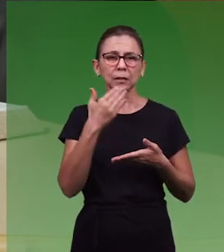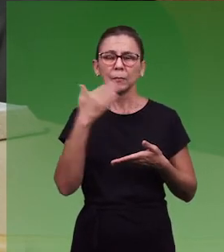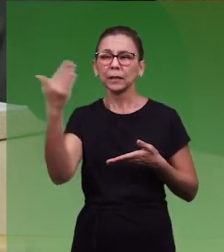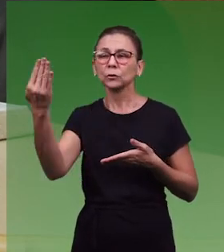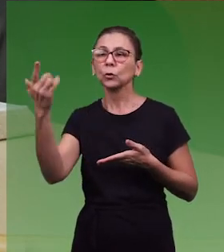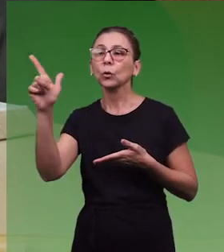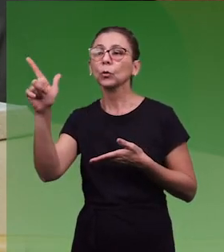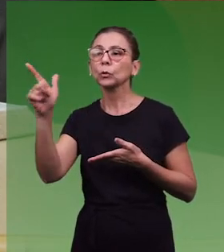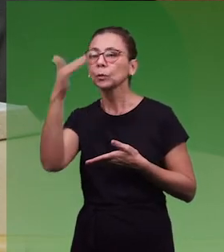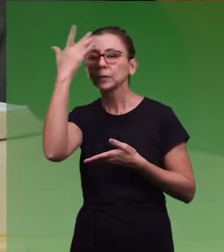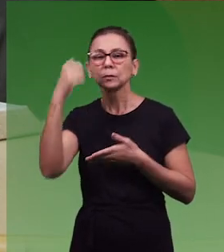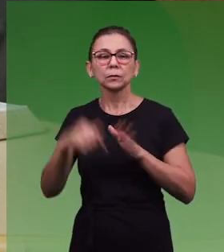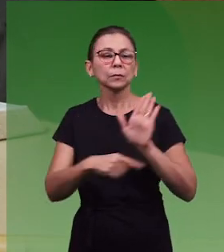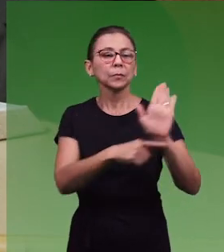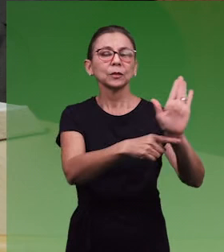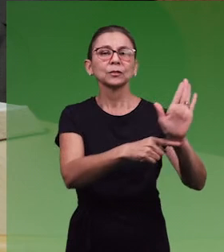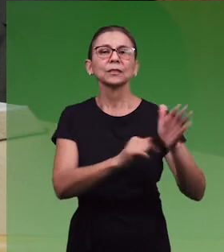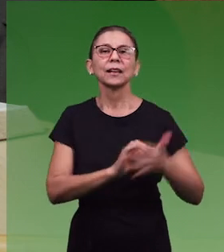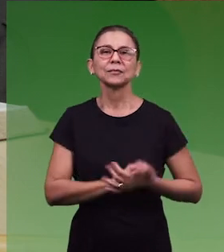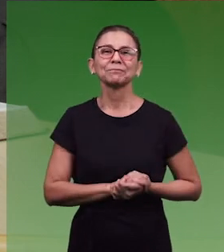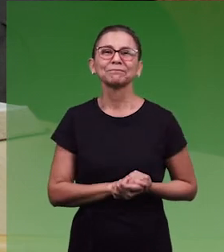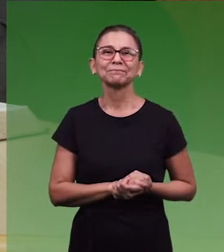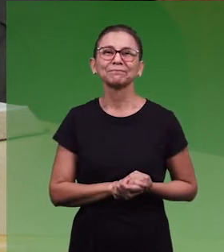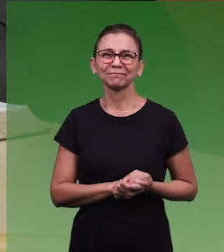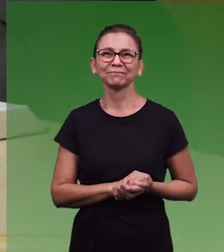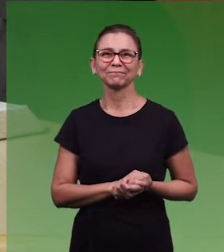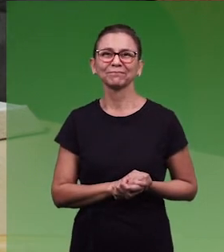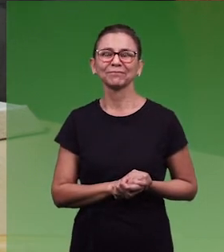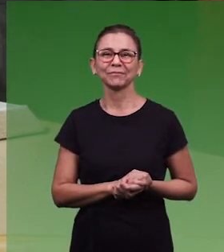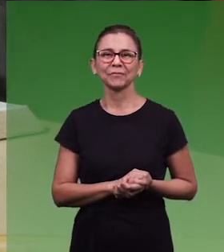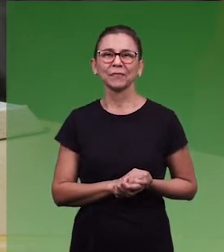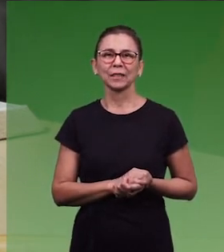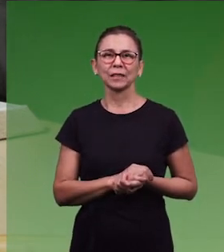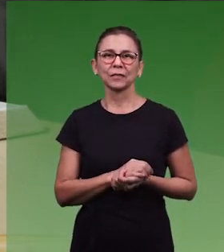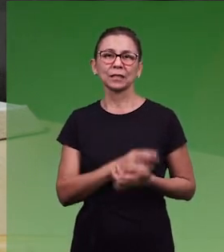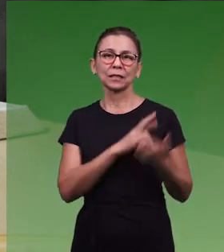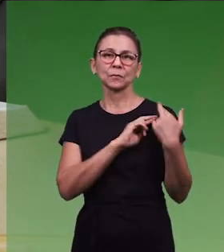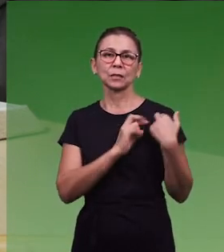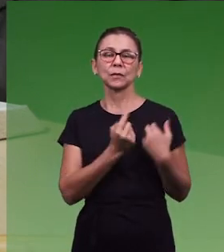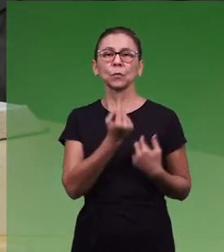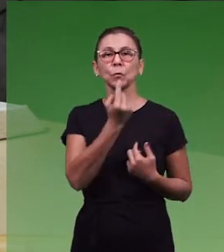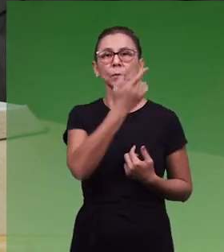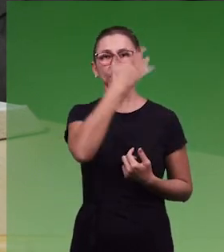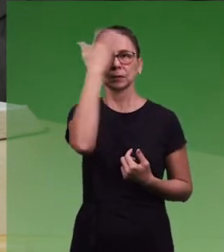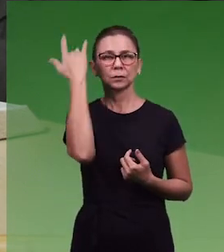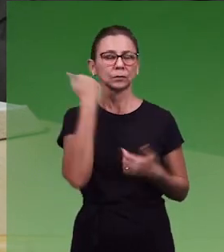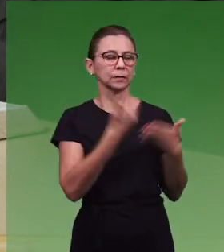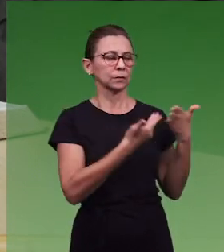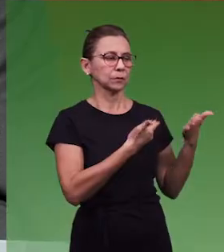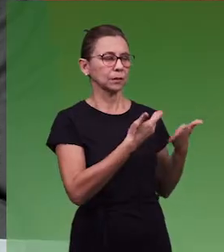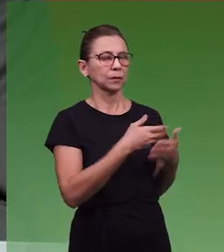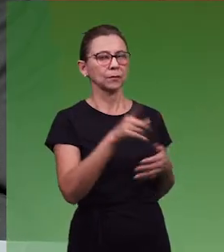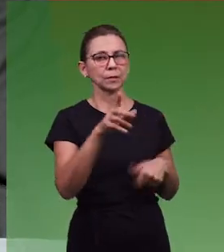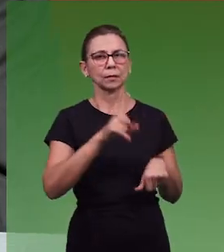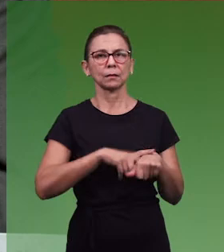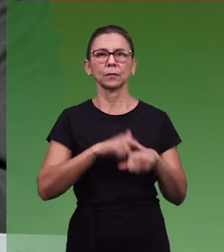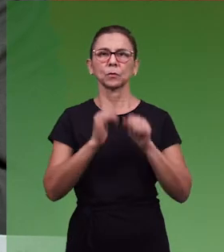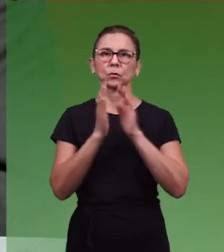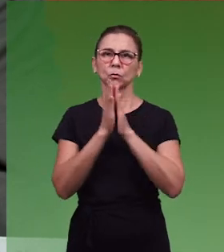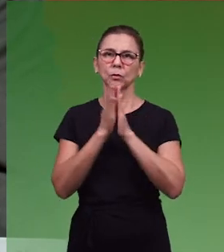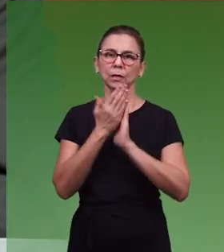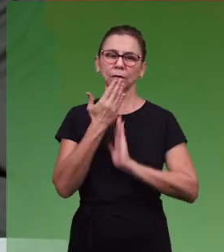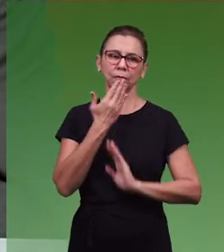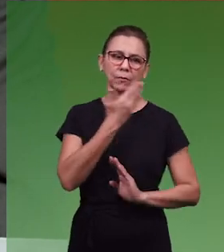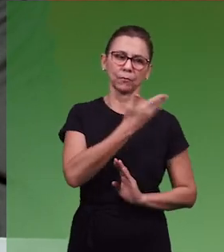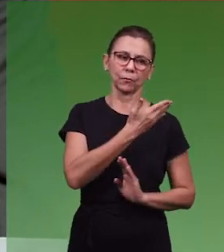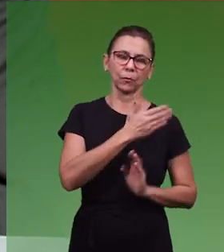toda a igreja evangelizar um, a igreja dobra. E a assistência é de qualidade, porque você vai ter tempo de orar pela pessoa. Se